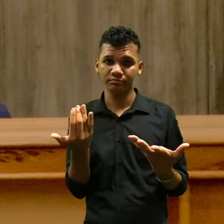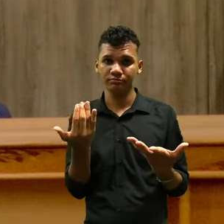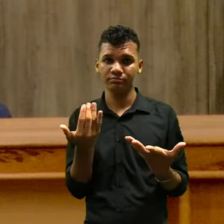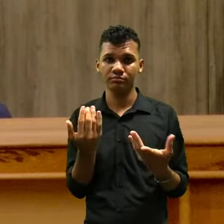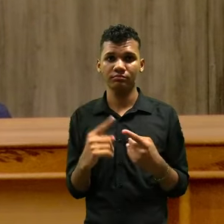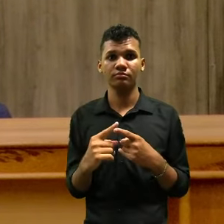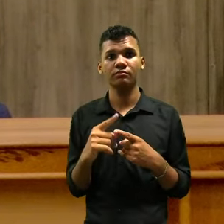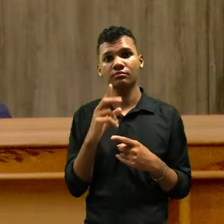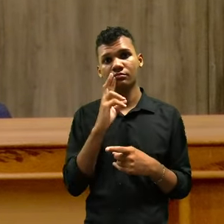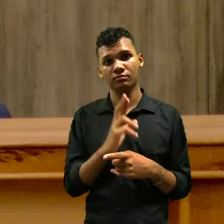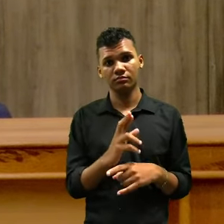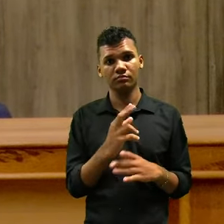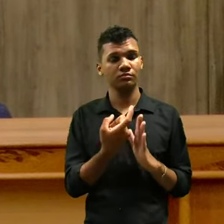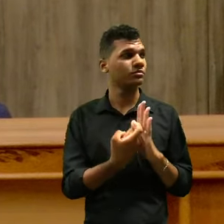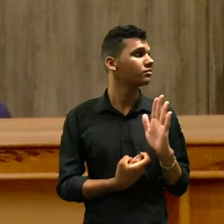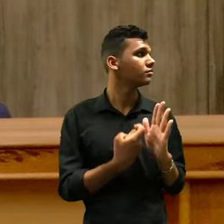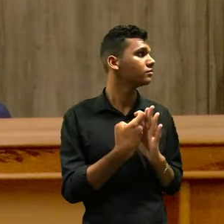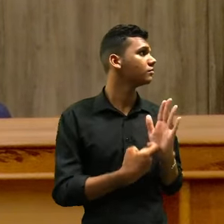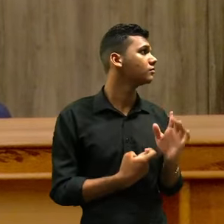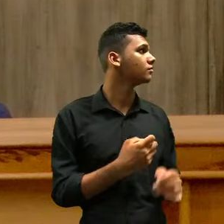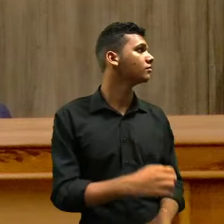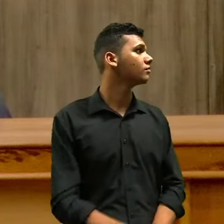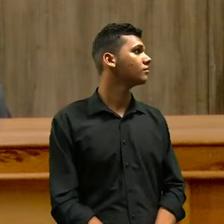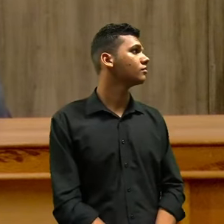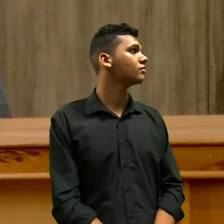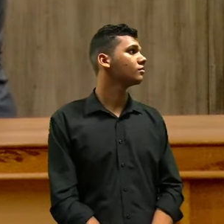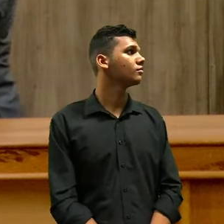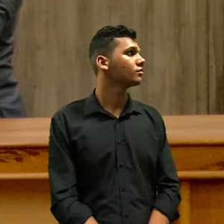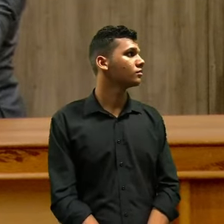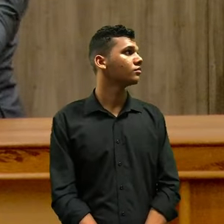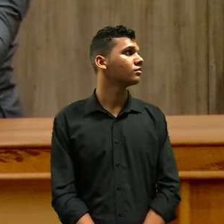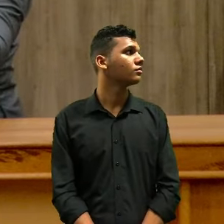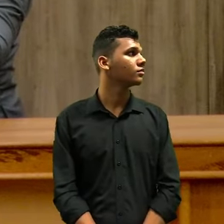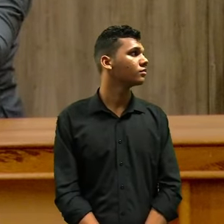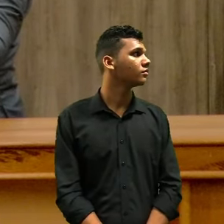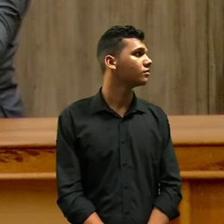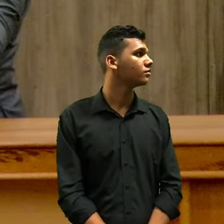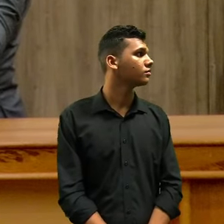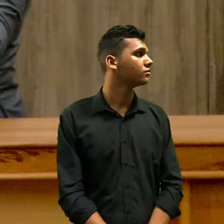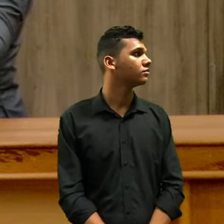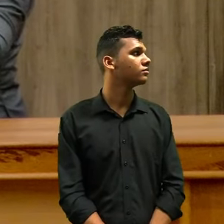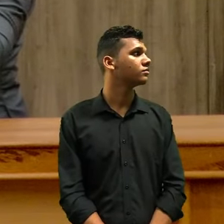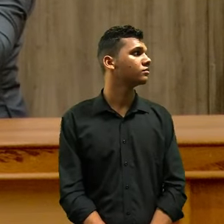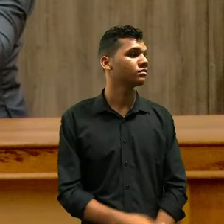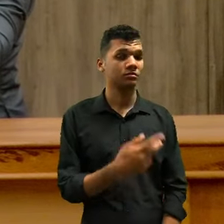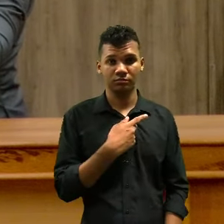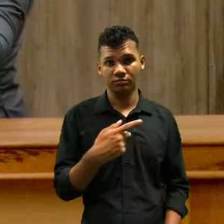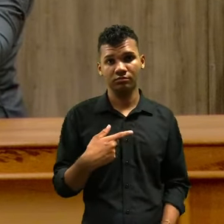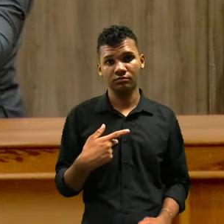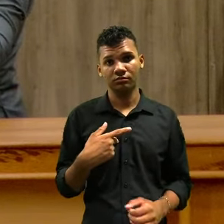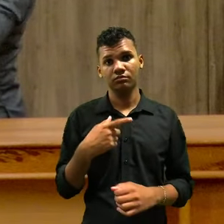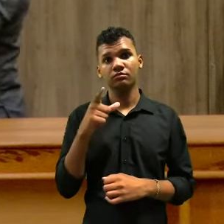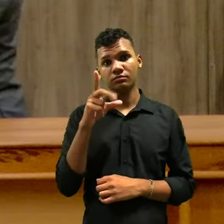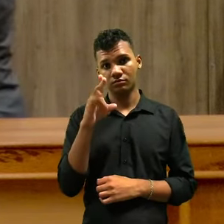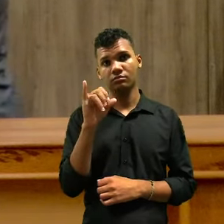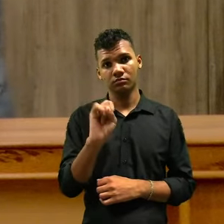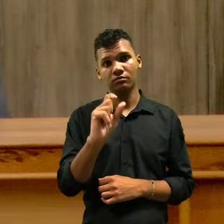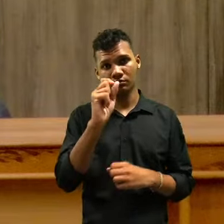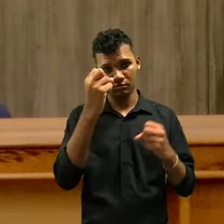respondam vocês por que que ele não tem convicção Por que que ele não tem convicção Pastor Luiz Fernando falou Agorinha